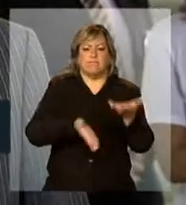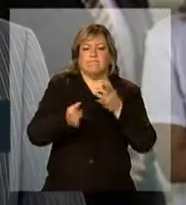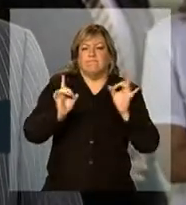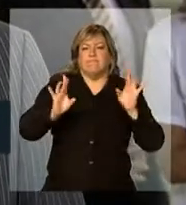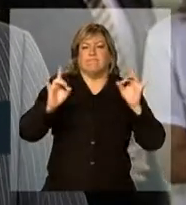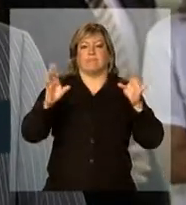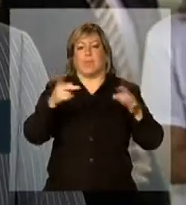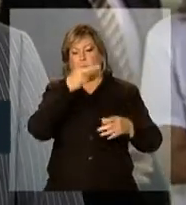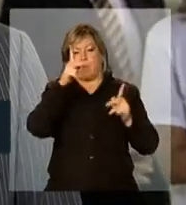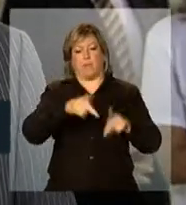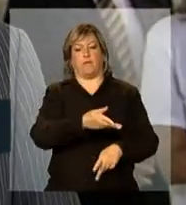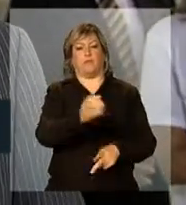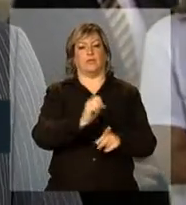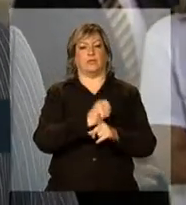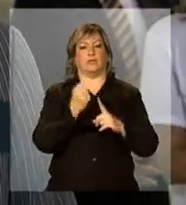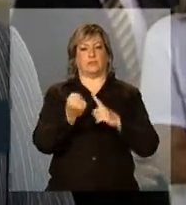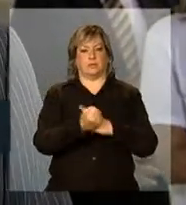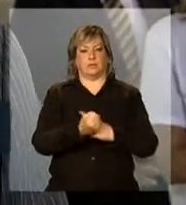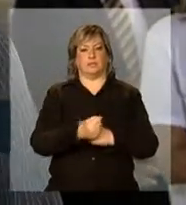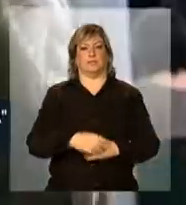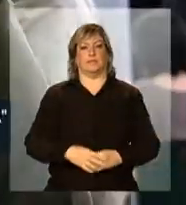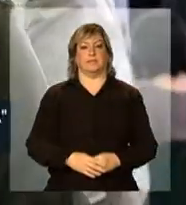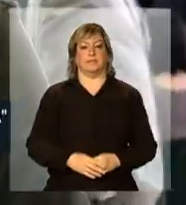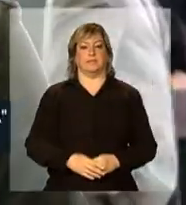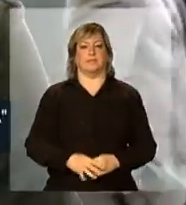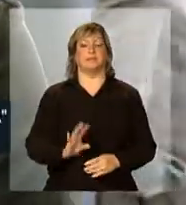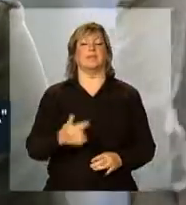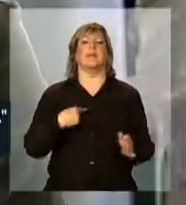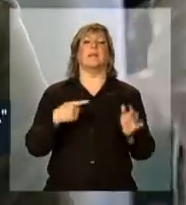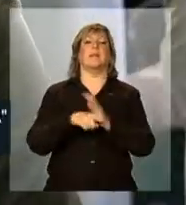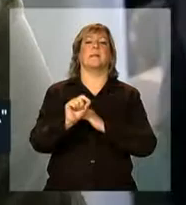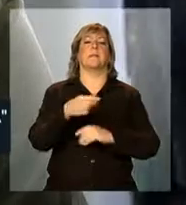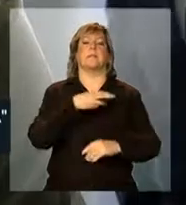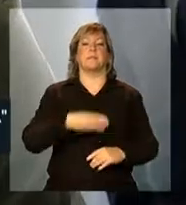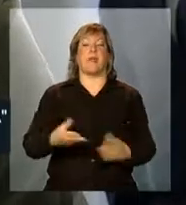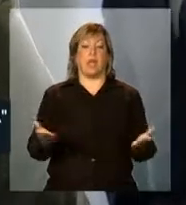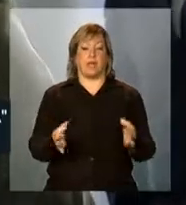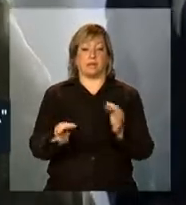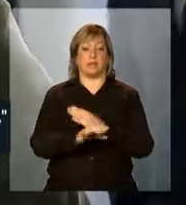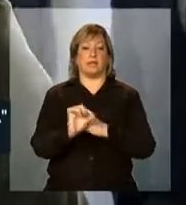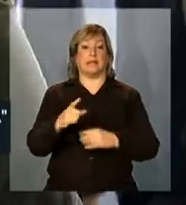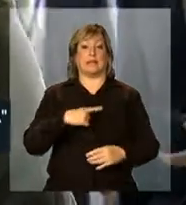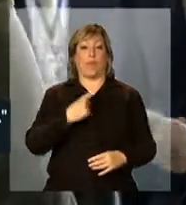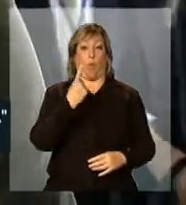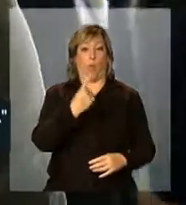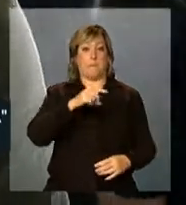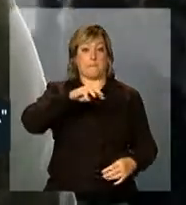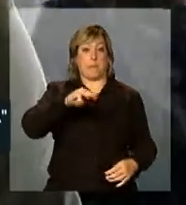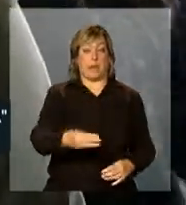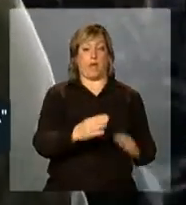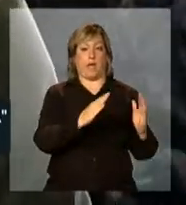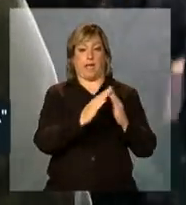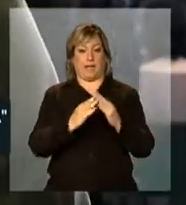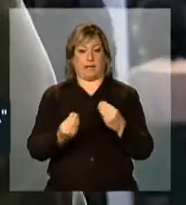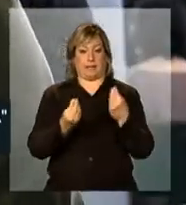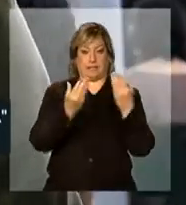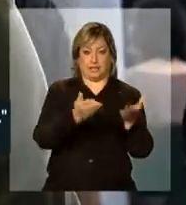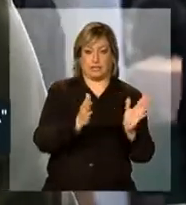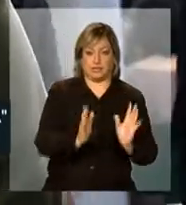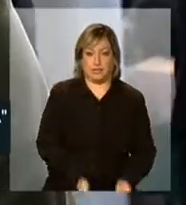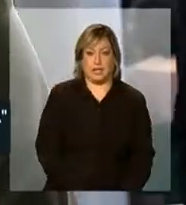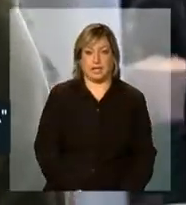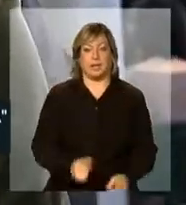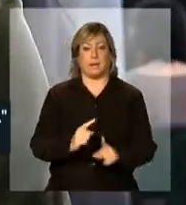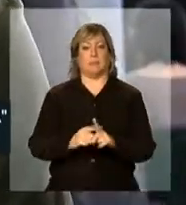da própria sociedade, que é o conceito do programa. Agora, ministro, para a gente terminar, são 1 milhão de casas entregues,